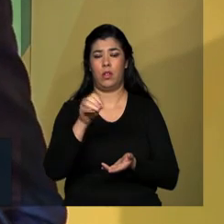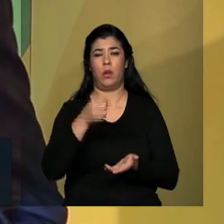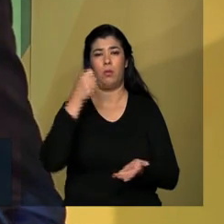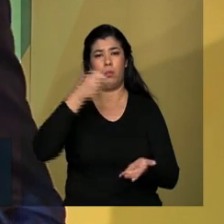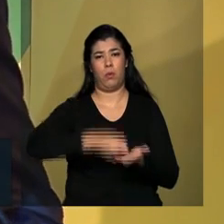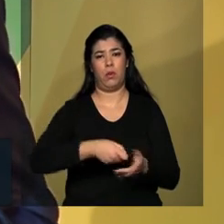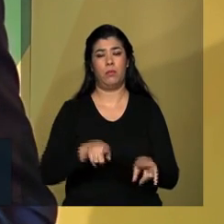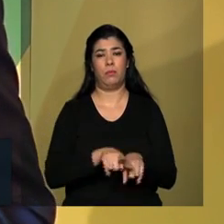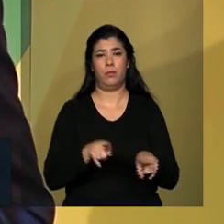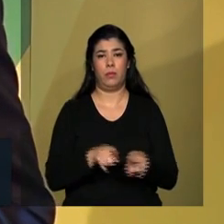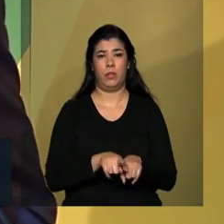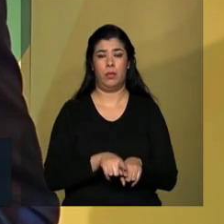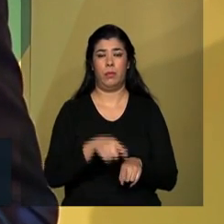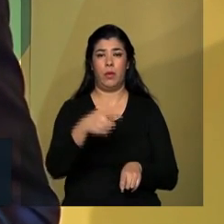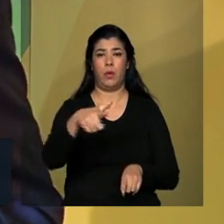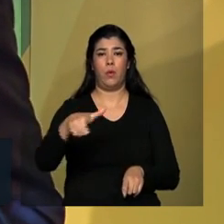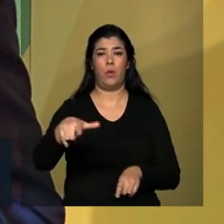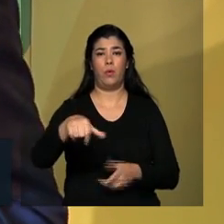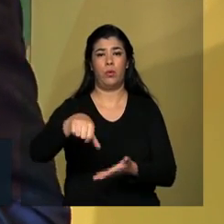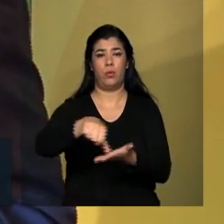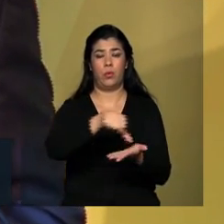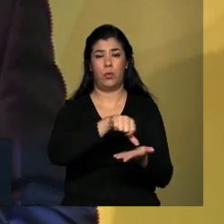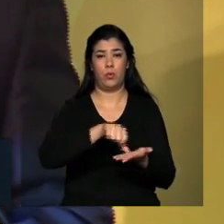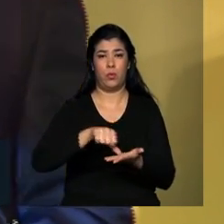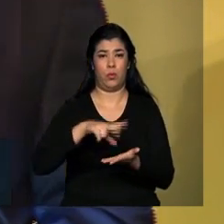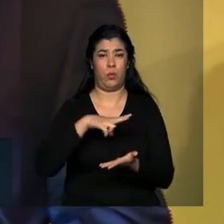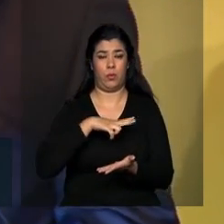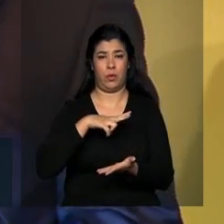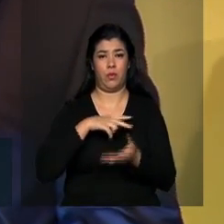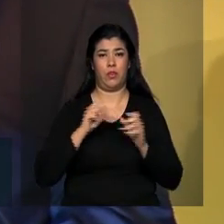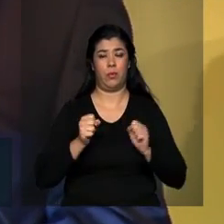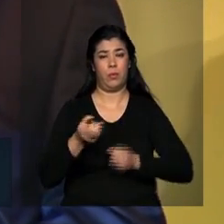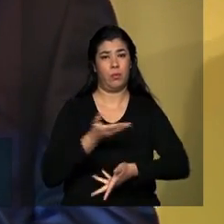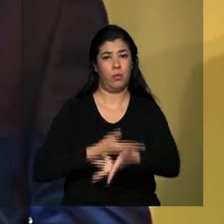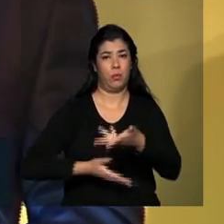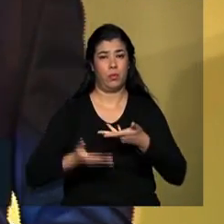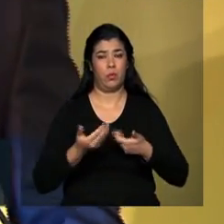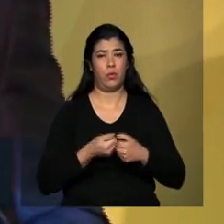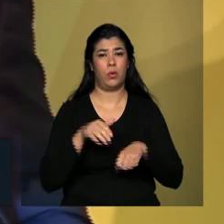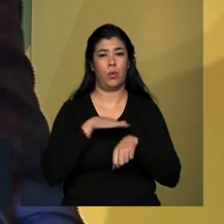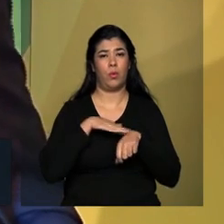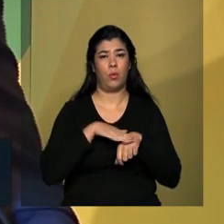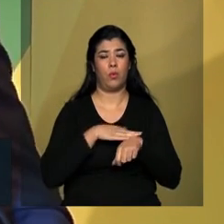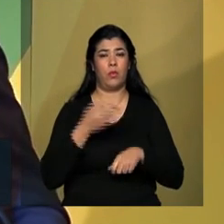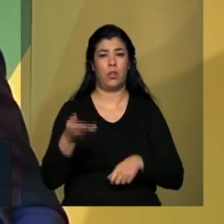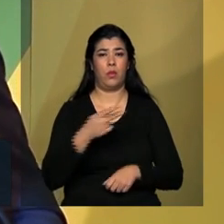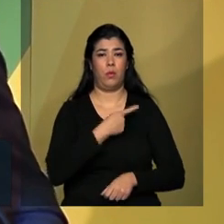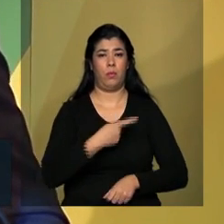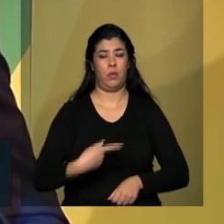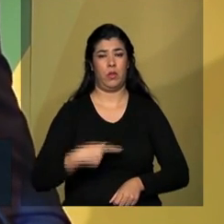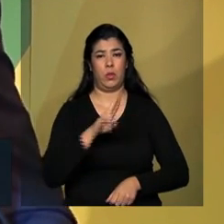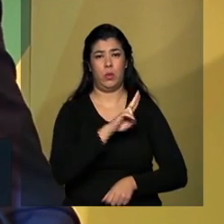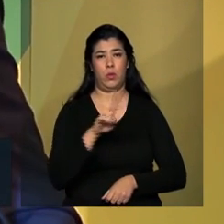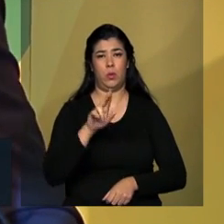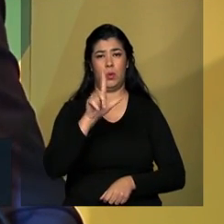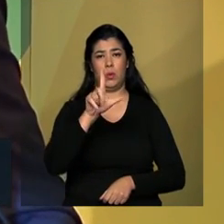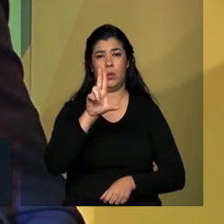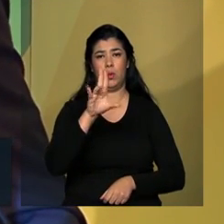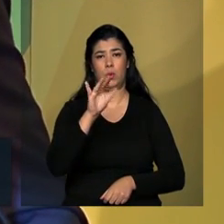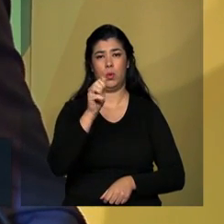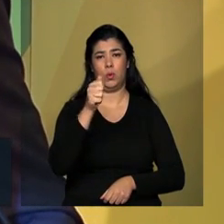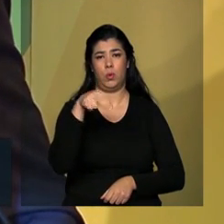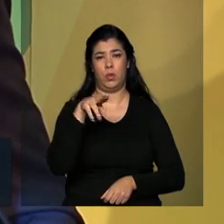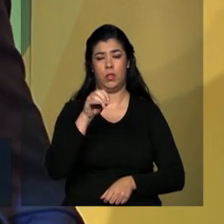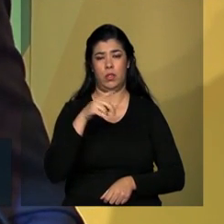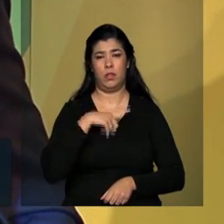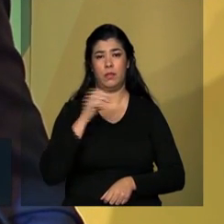pode financiar um projeto, como o presidente Luciano Coutinho irá falar novamente. Já adotamos uma nova estratégia